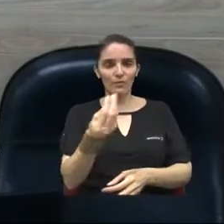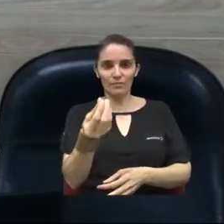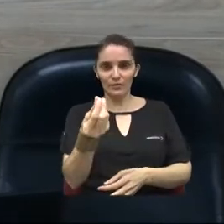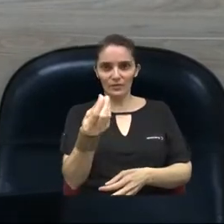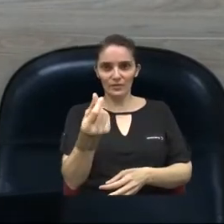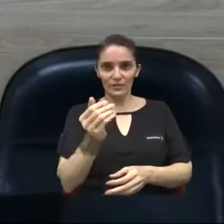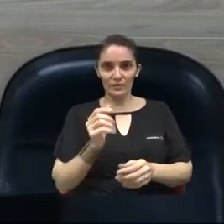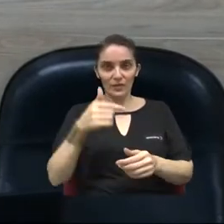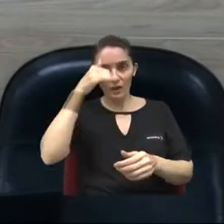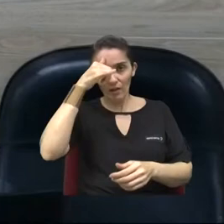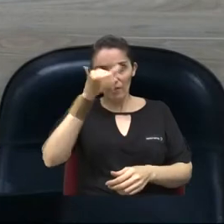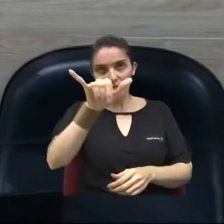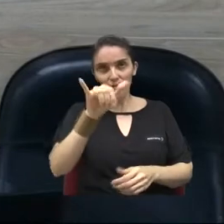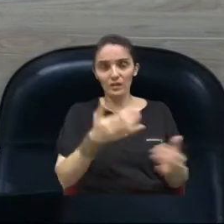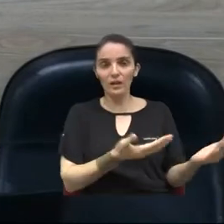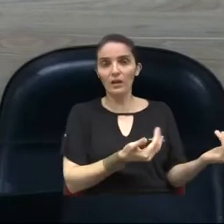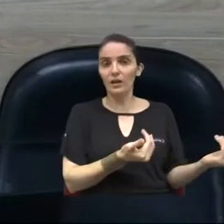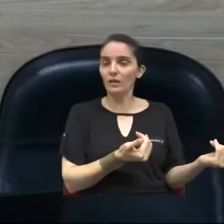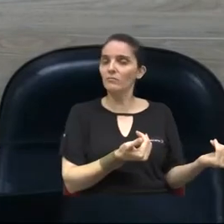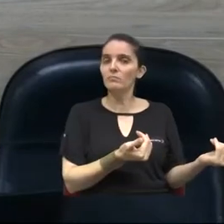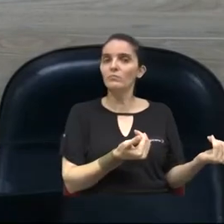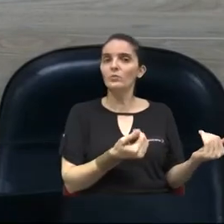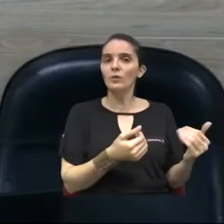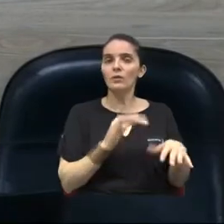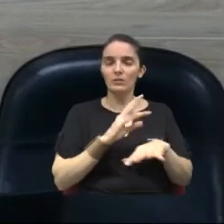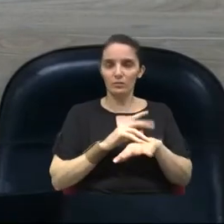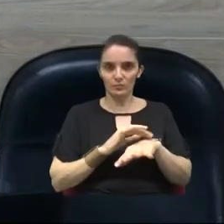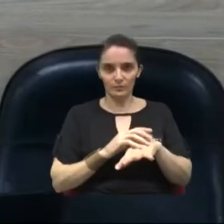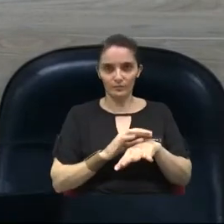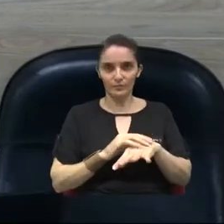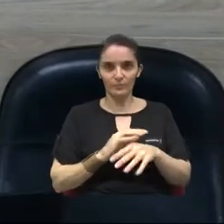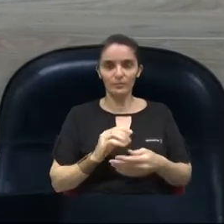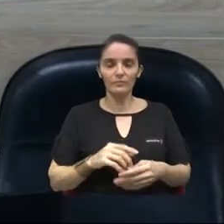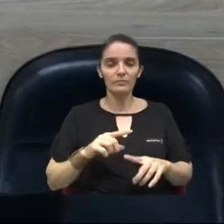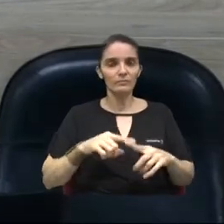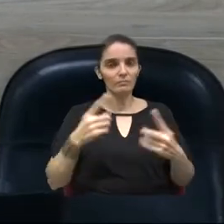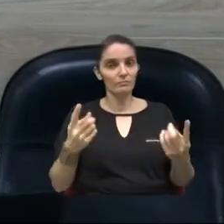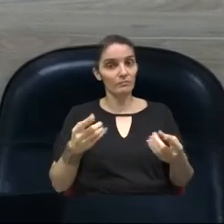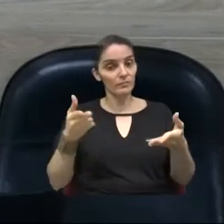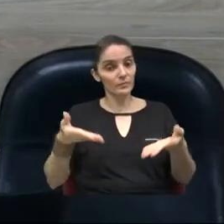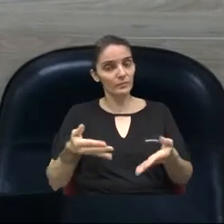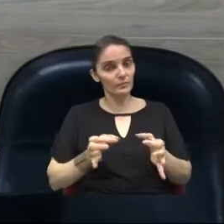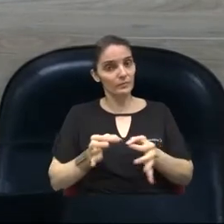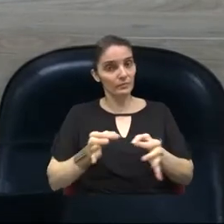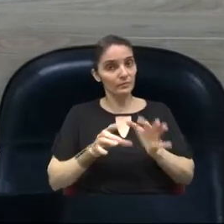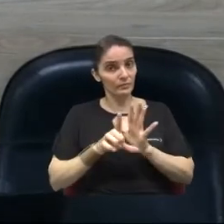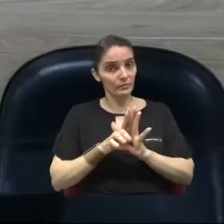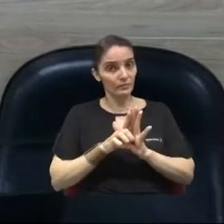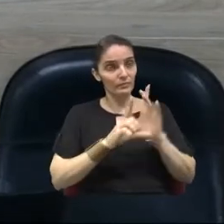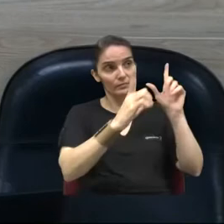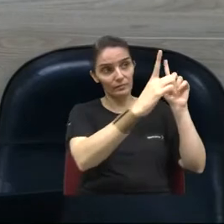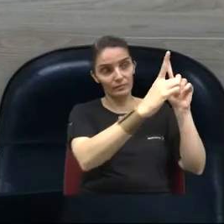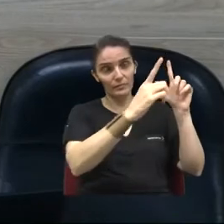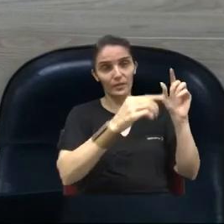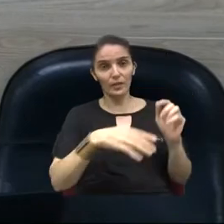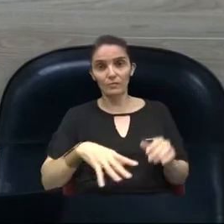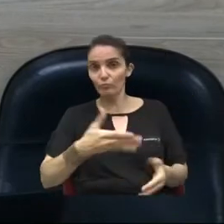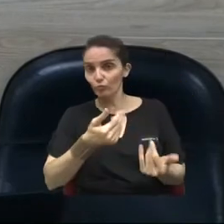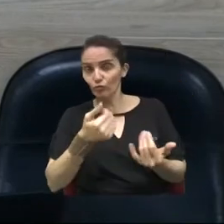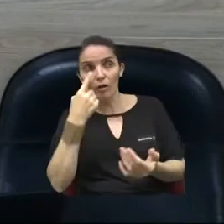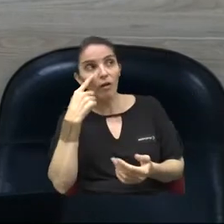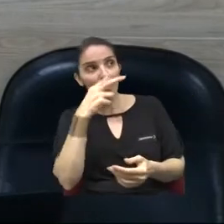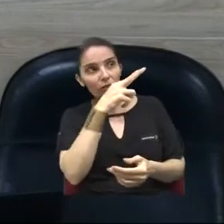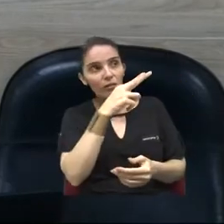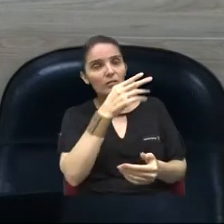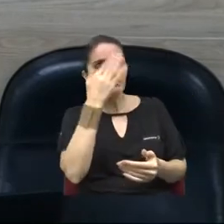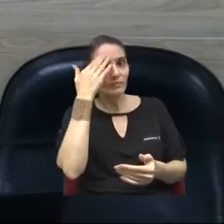têm vontade aí de ter o corpo saudável, mas que agora, com o projeto de lei, talvez tenha um pouquinho mais de informação e busque